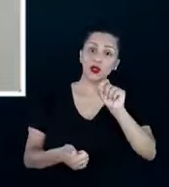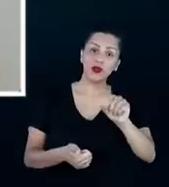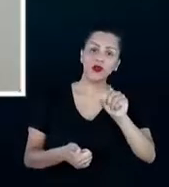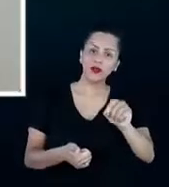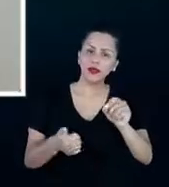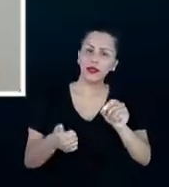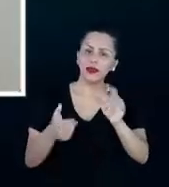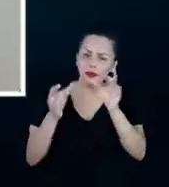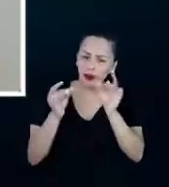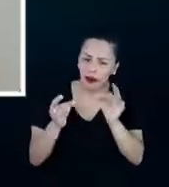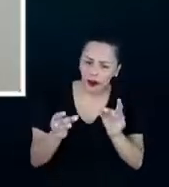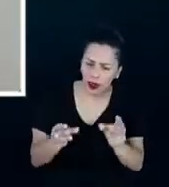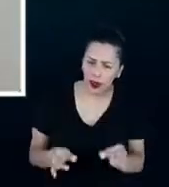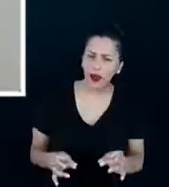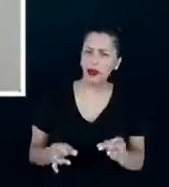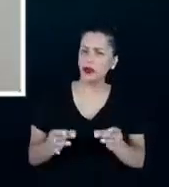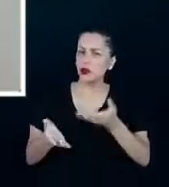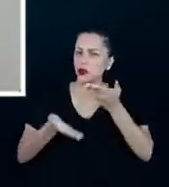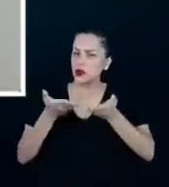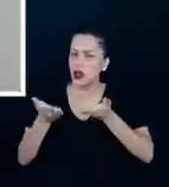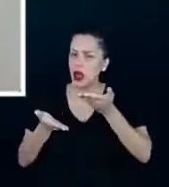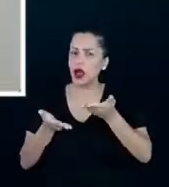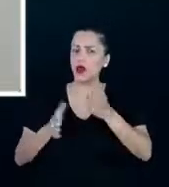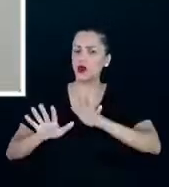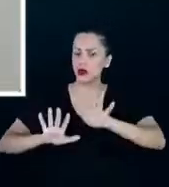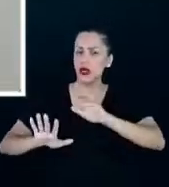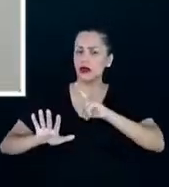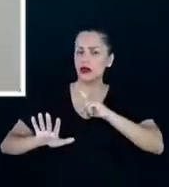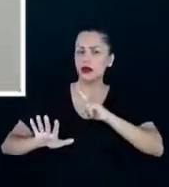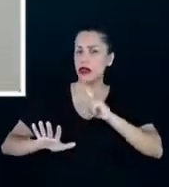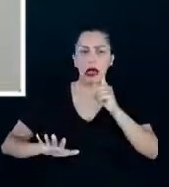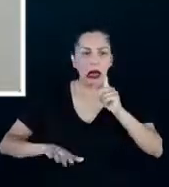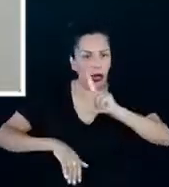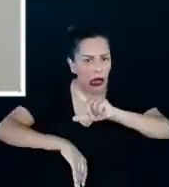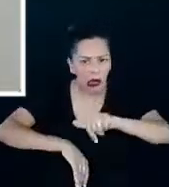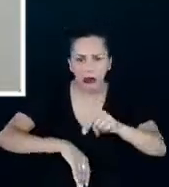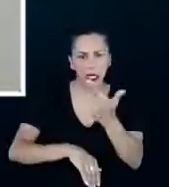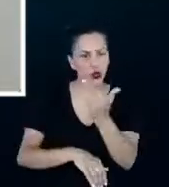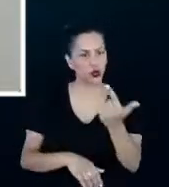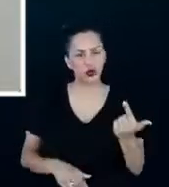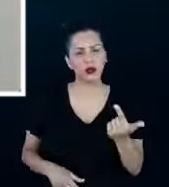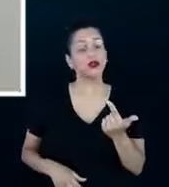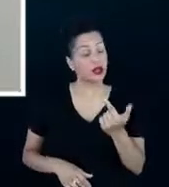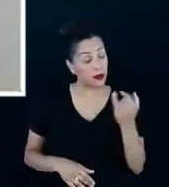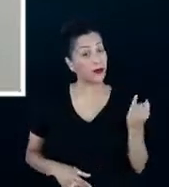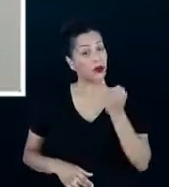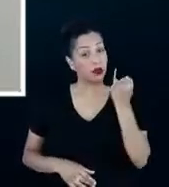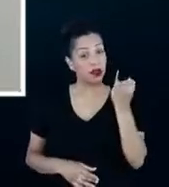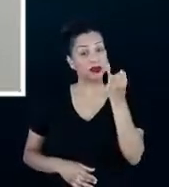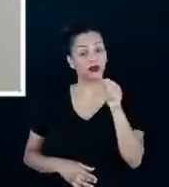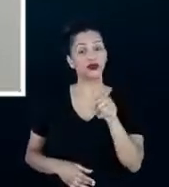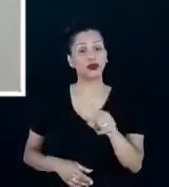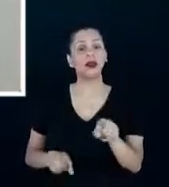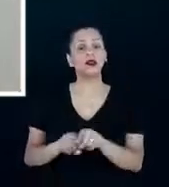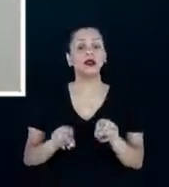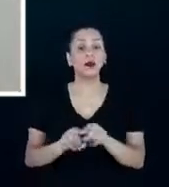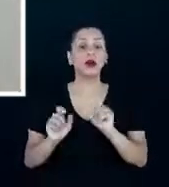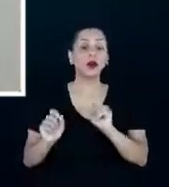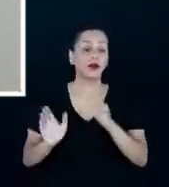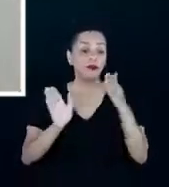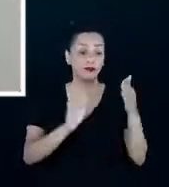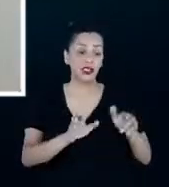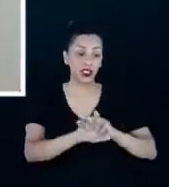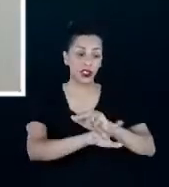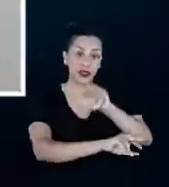então a gente não tem verificado mais atrasos na entrada dos empreendimentos de transmissão, o que é muito importante. E na parte de diversificação